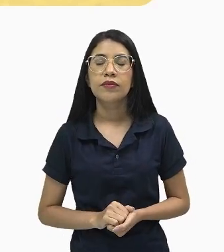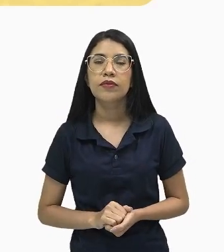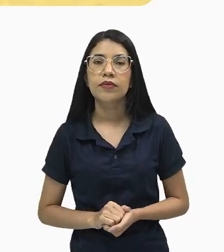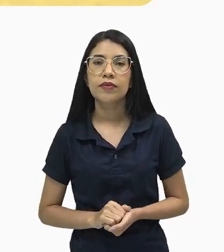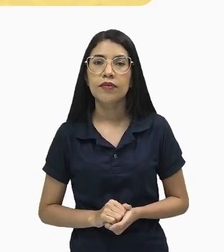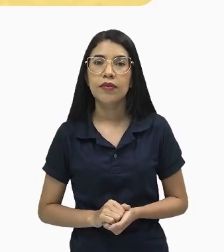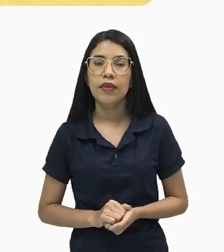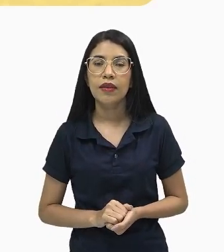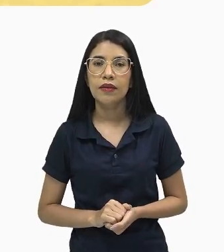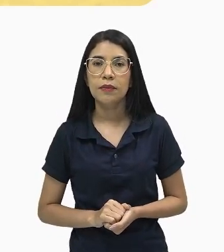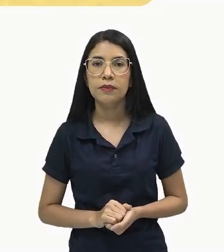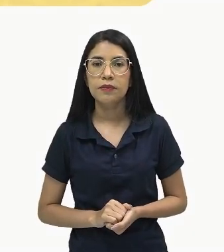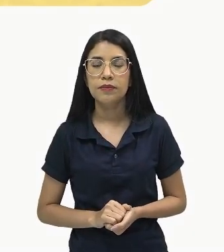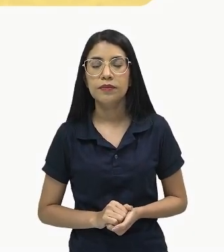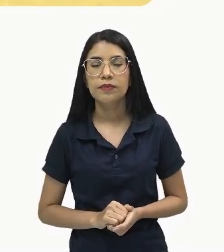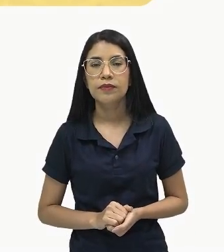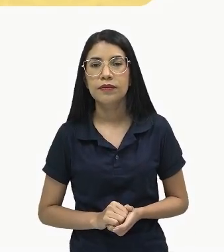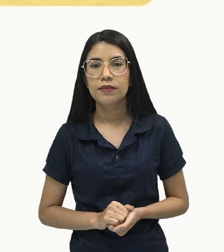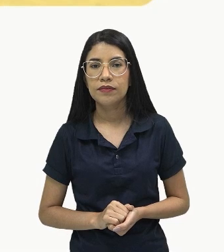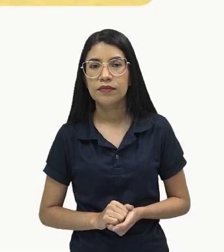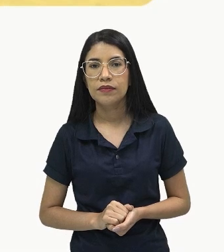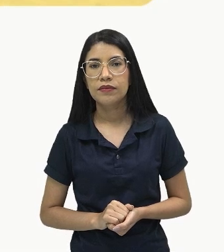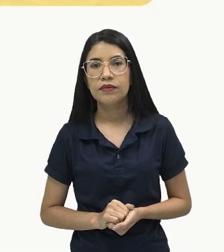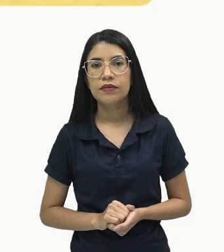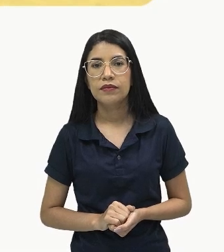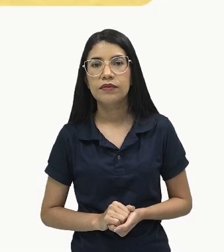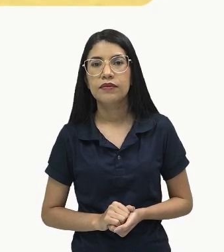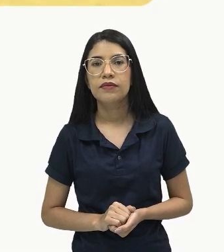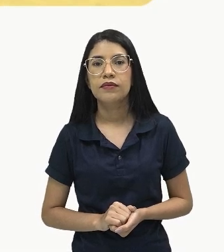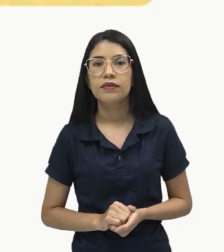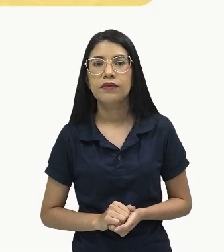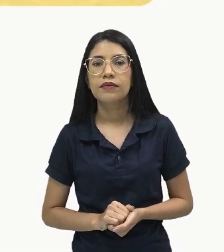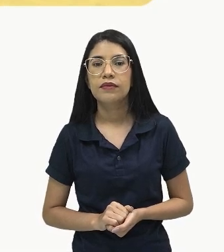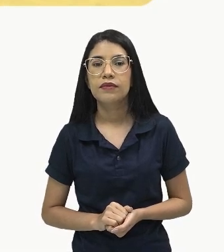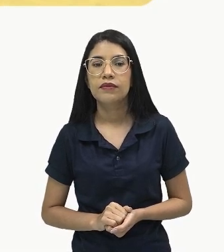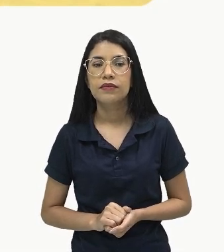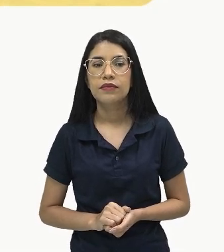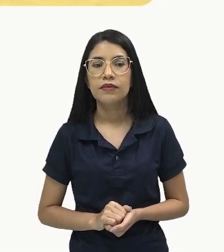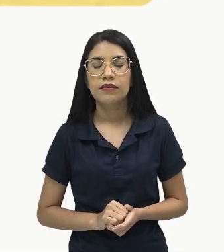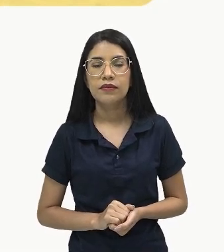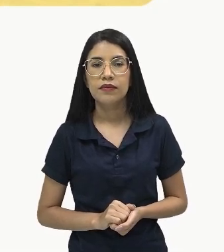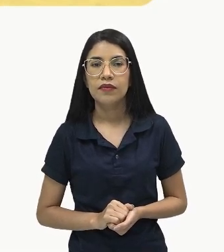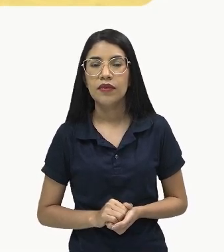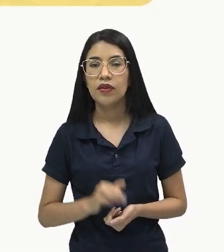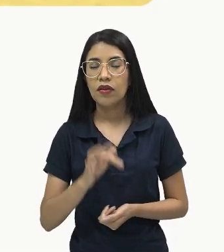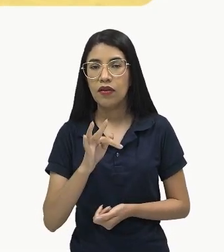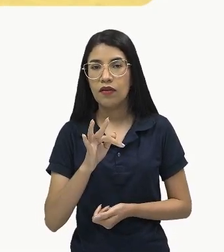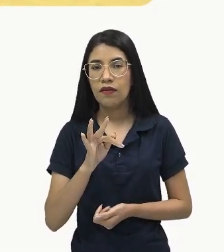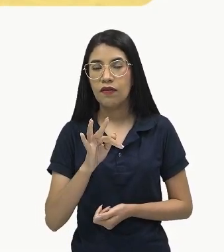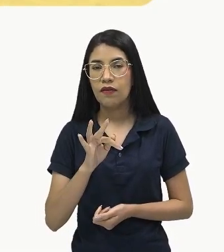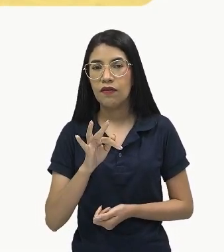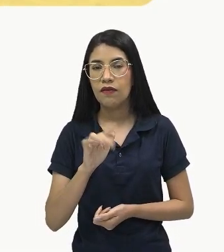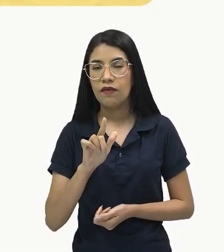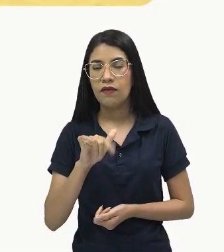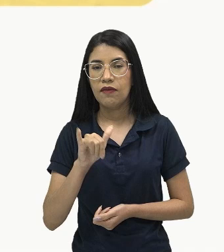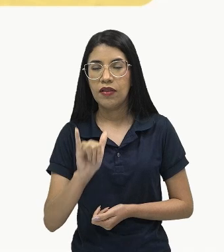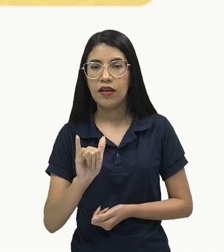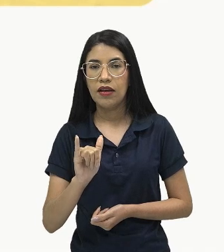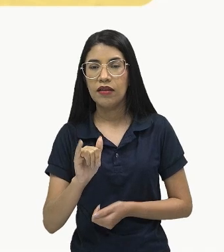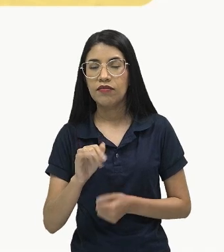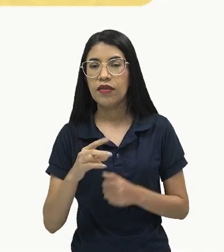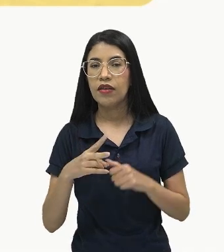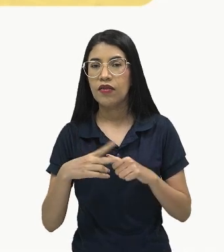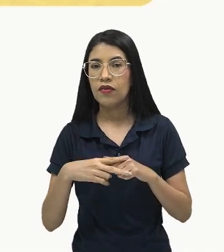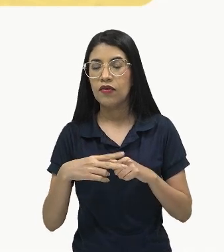Próxima que vocês estão vendo aqui. Olha só. Então, fly, certo? É o verbo voar,